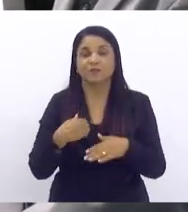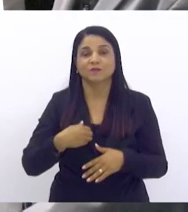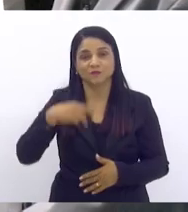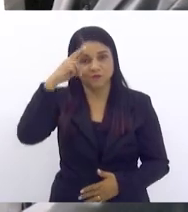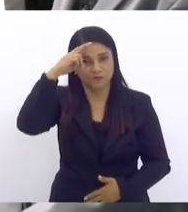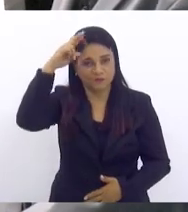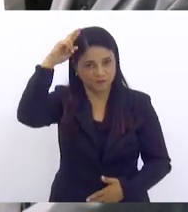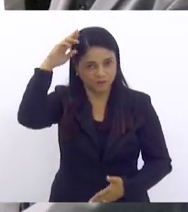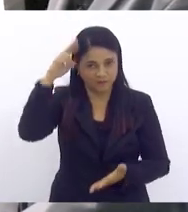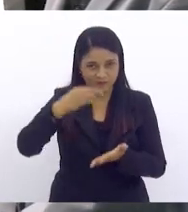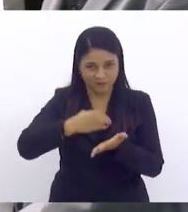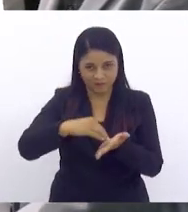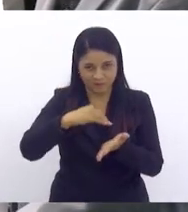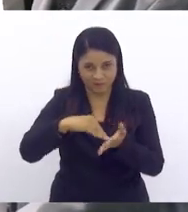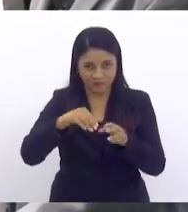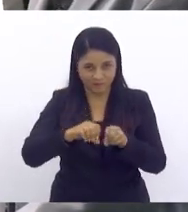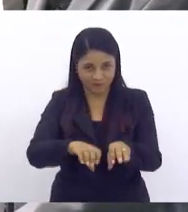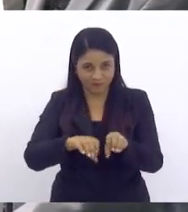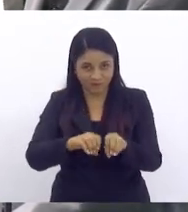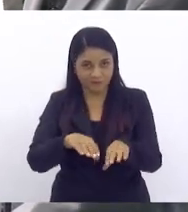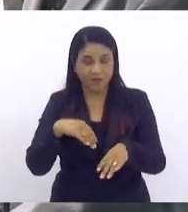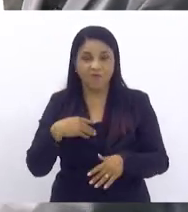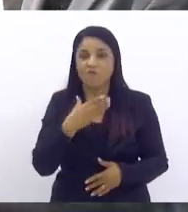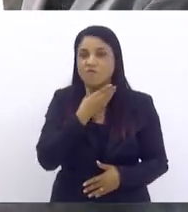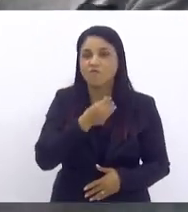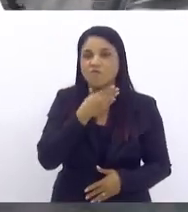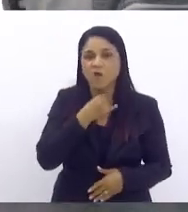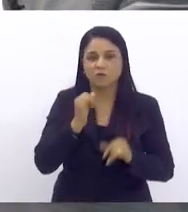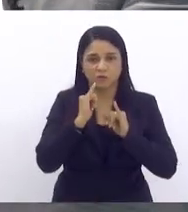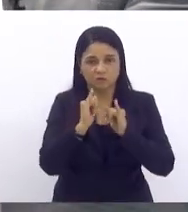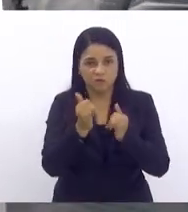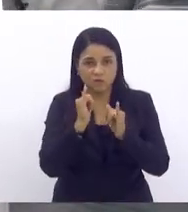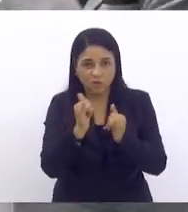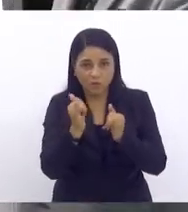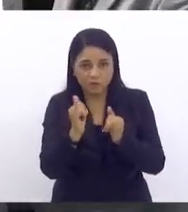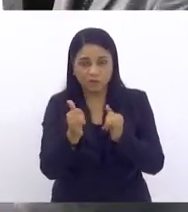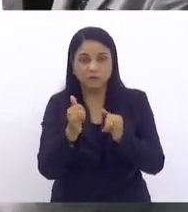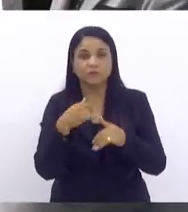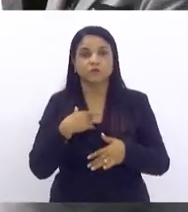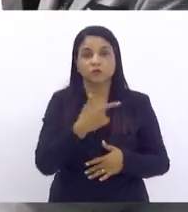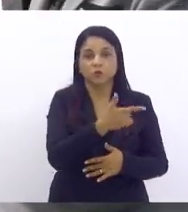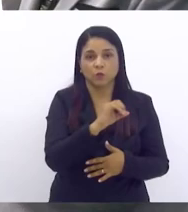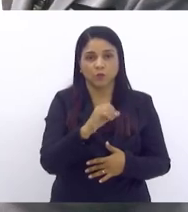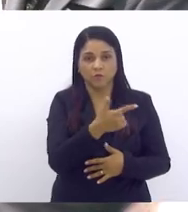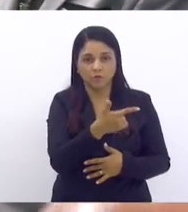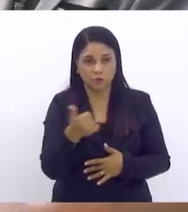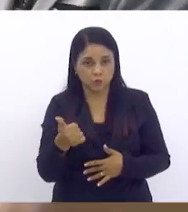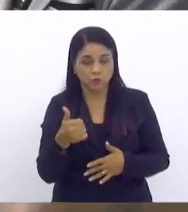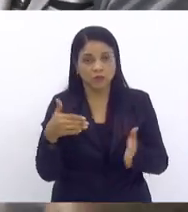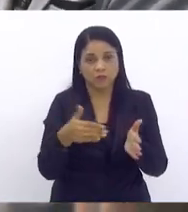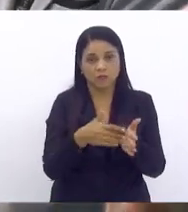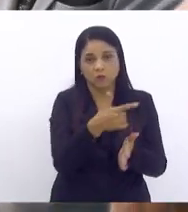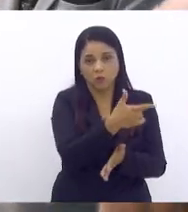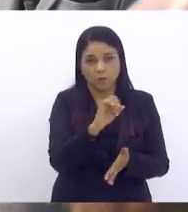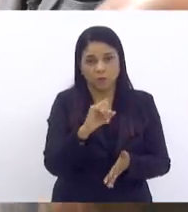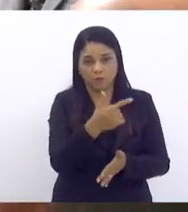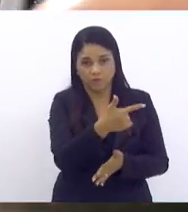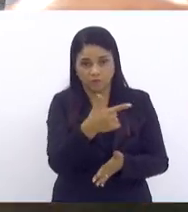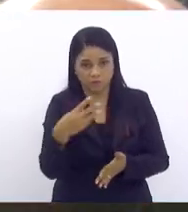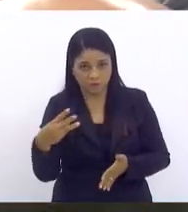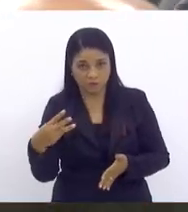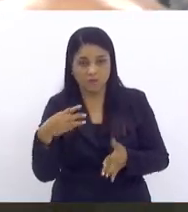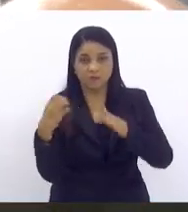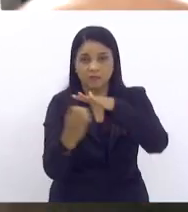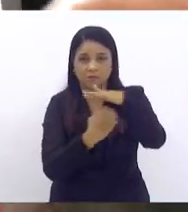diz que é falsa a informação que entre 2021 e 2023 a empresa